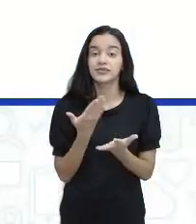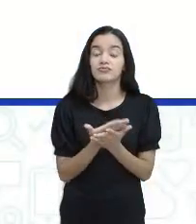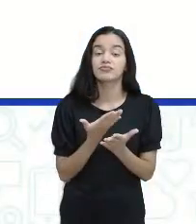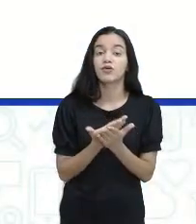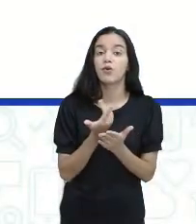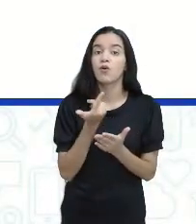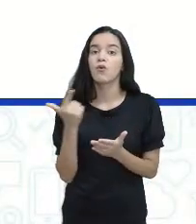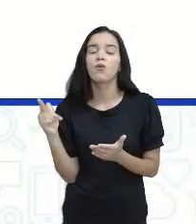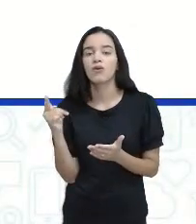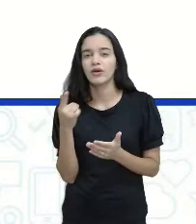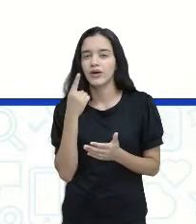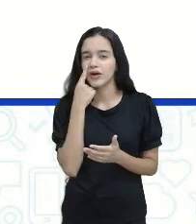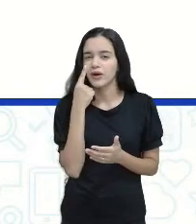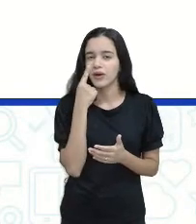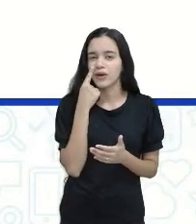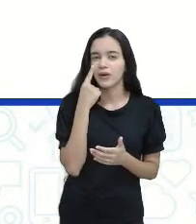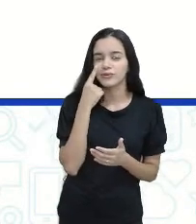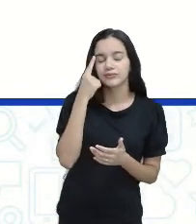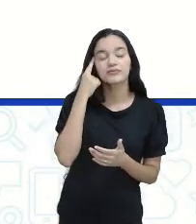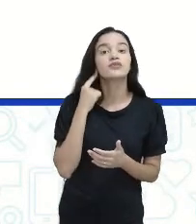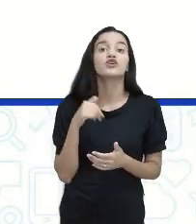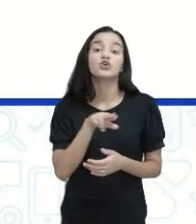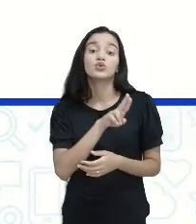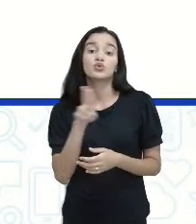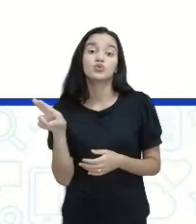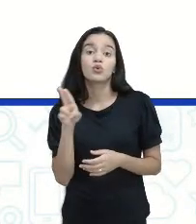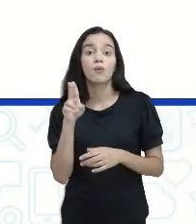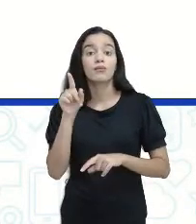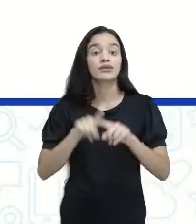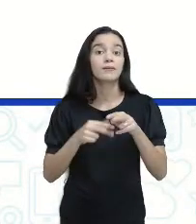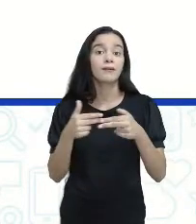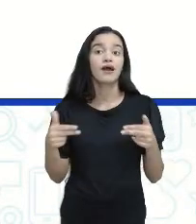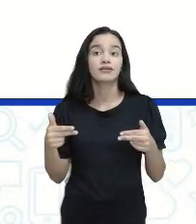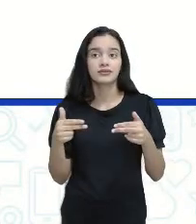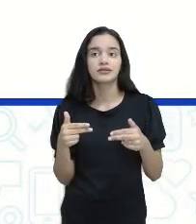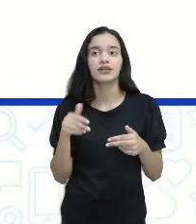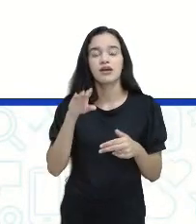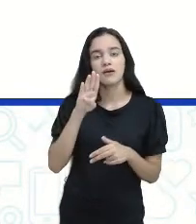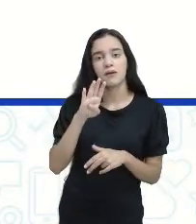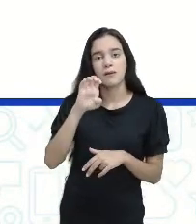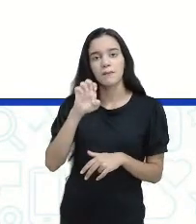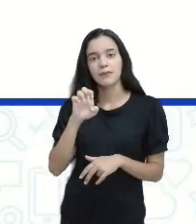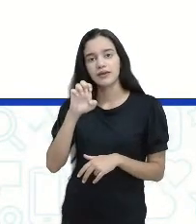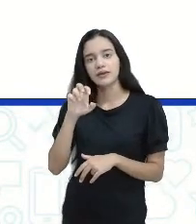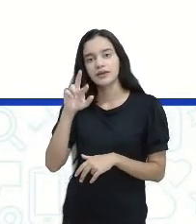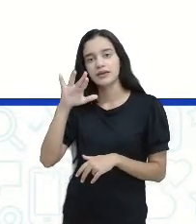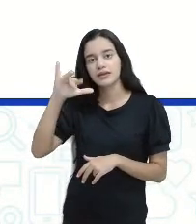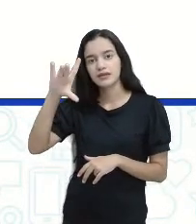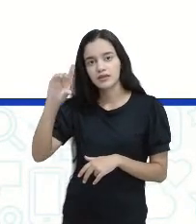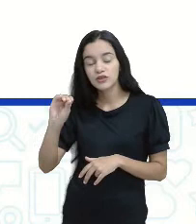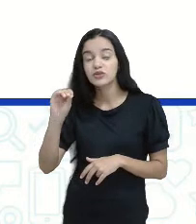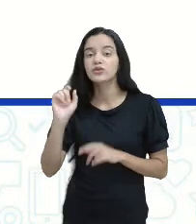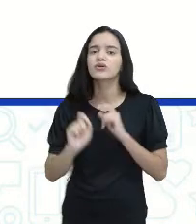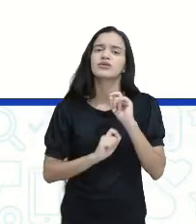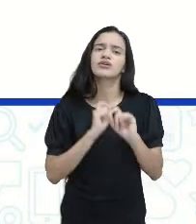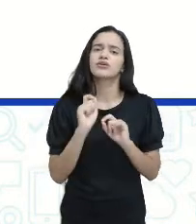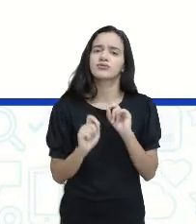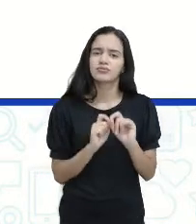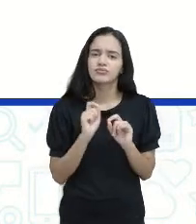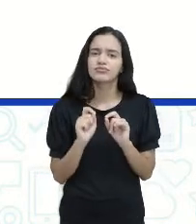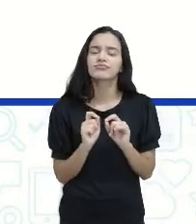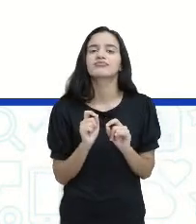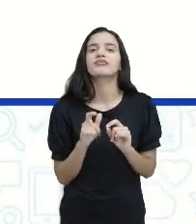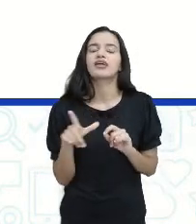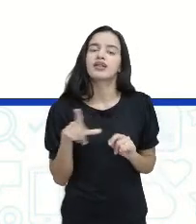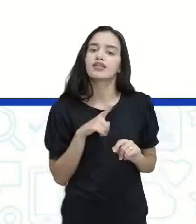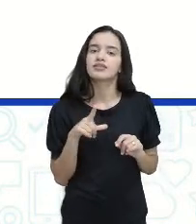elemento químico, olha aí. Nome de material, berílio, tá certo? Então, o berílio foi